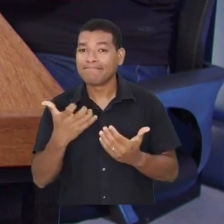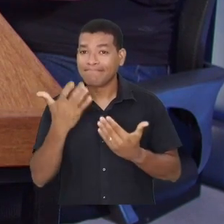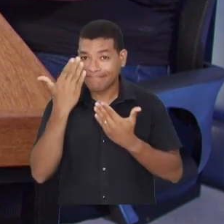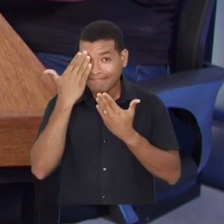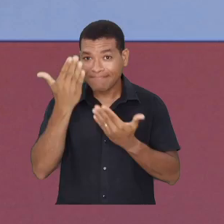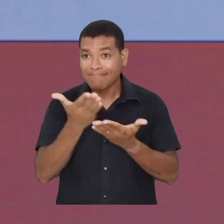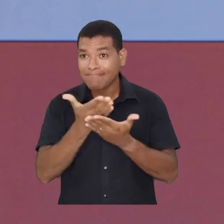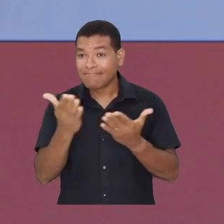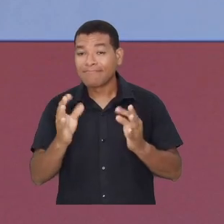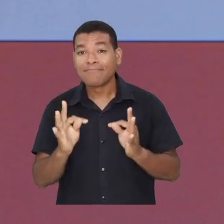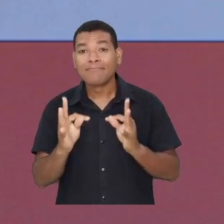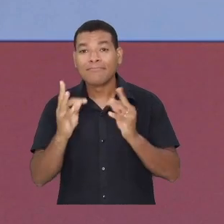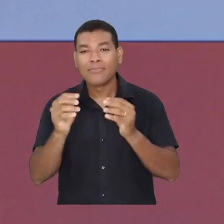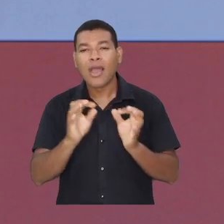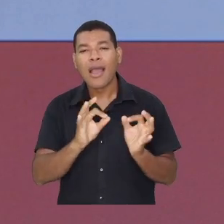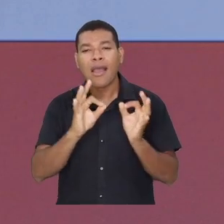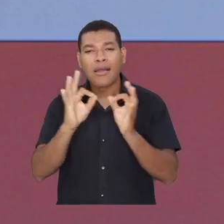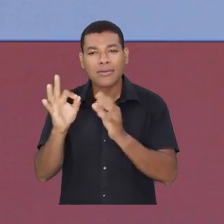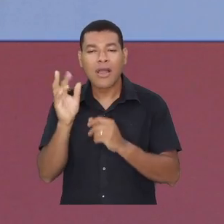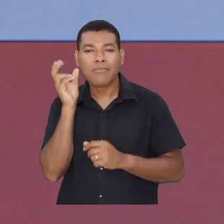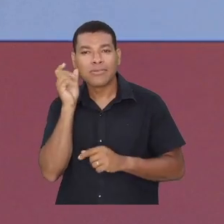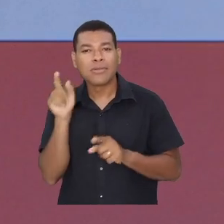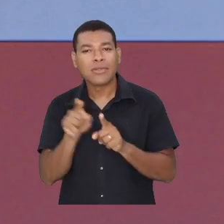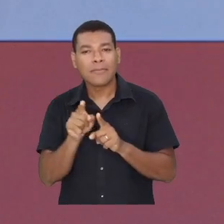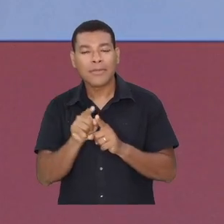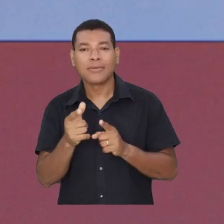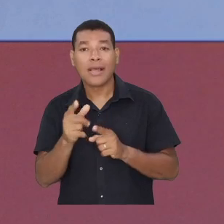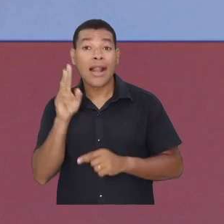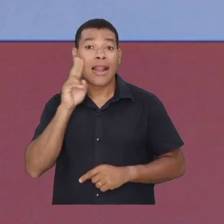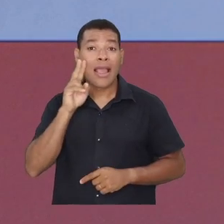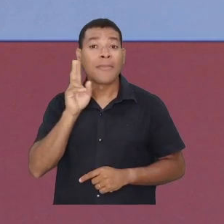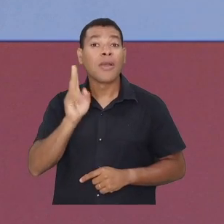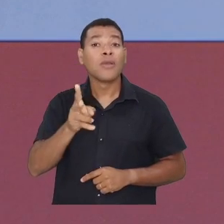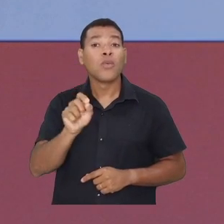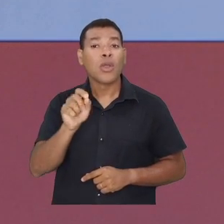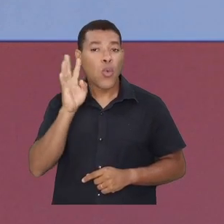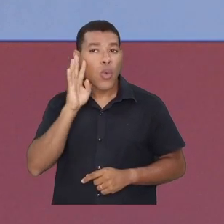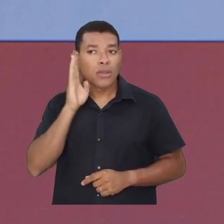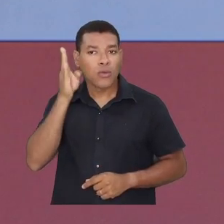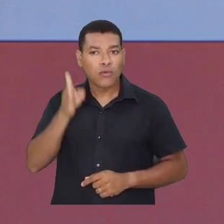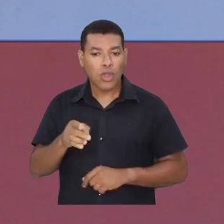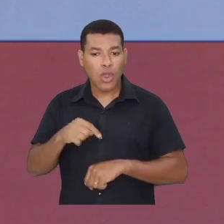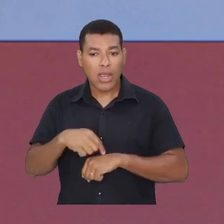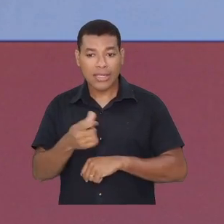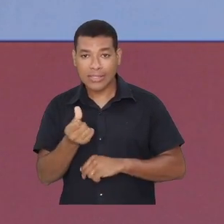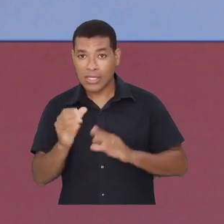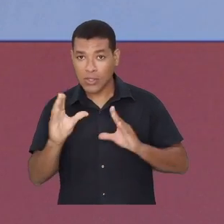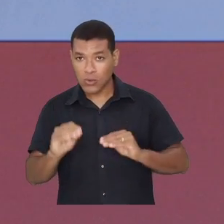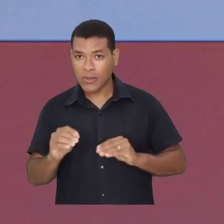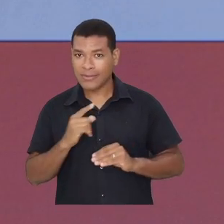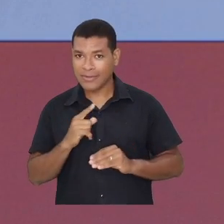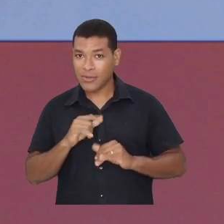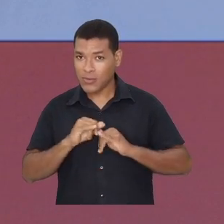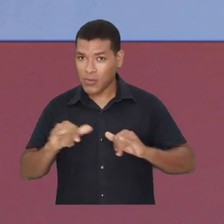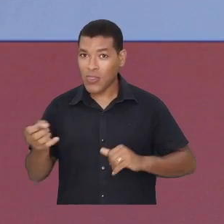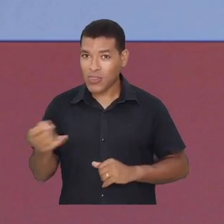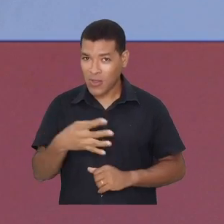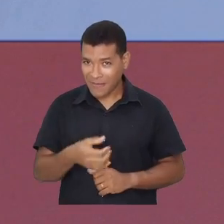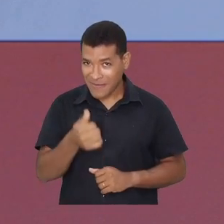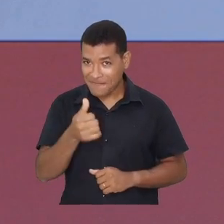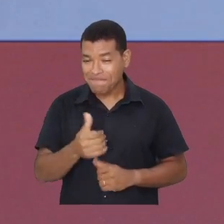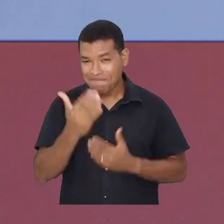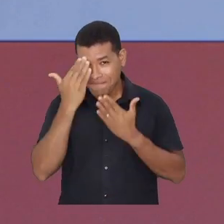agradecer todas as pessoas que nos acompanham e comentar, lembrar, né, que toda quarta-feira às 18 tem CTcast no ar, tá bom? Então,